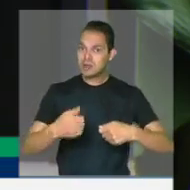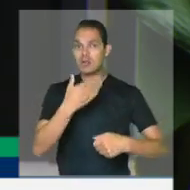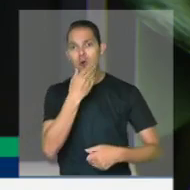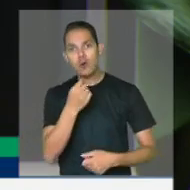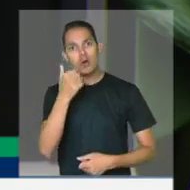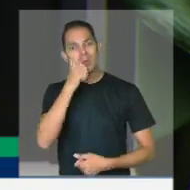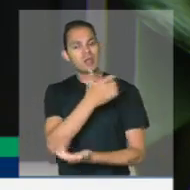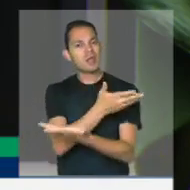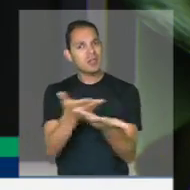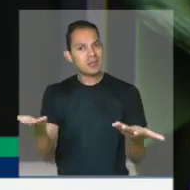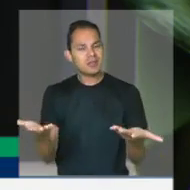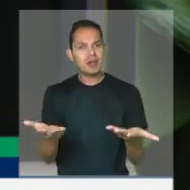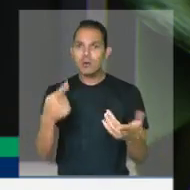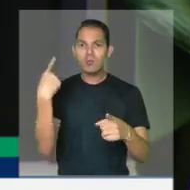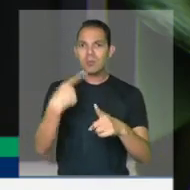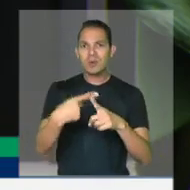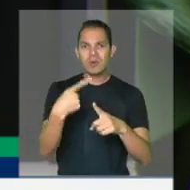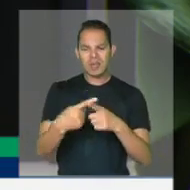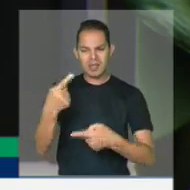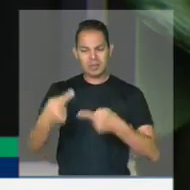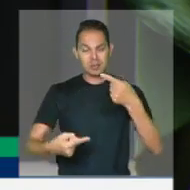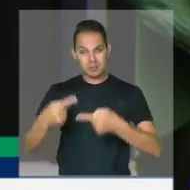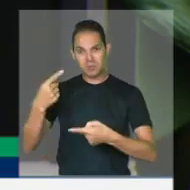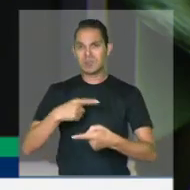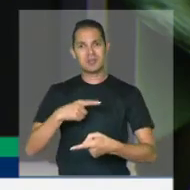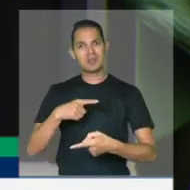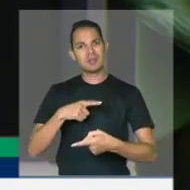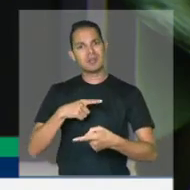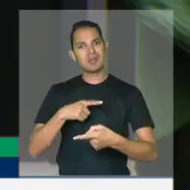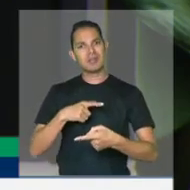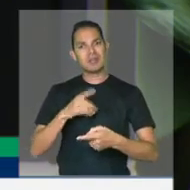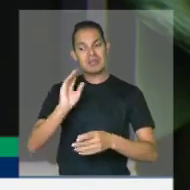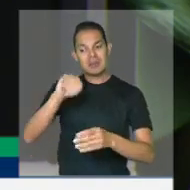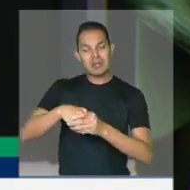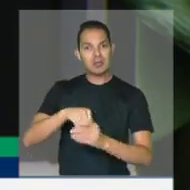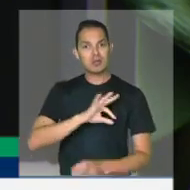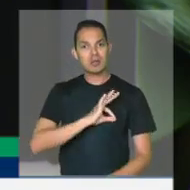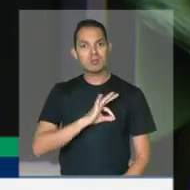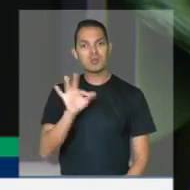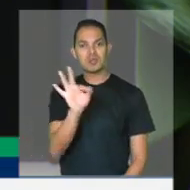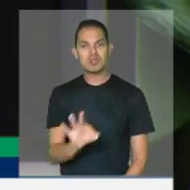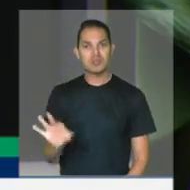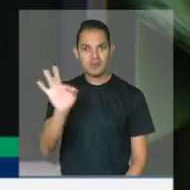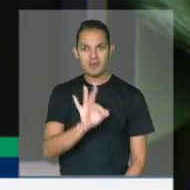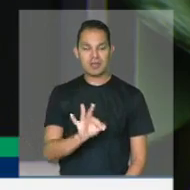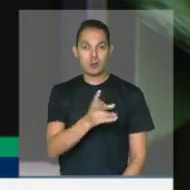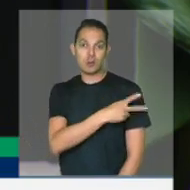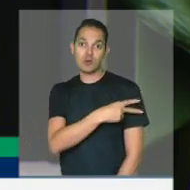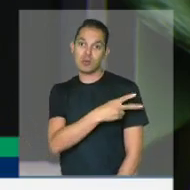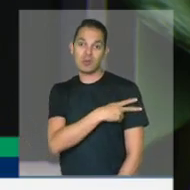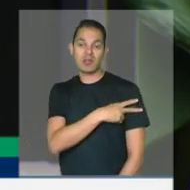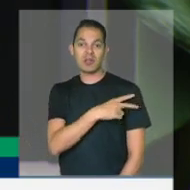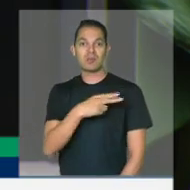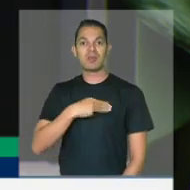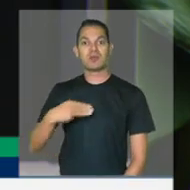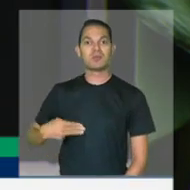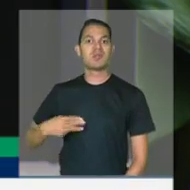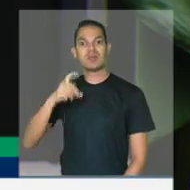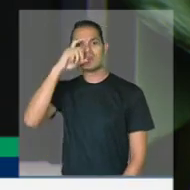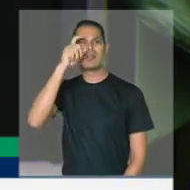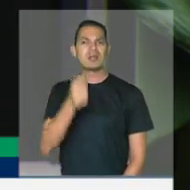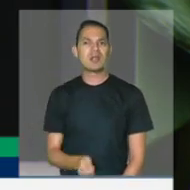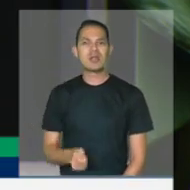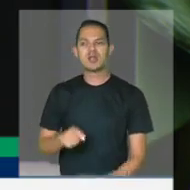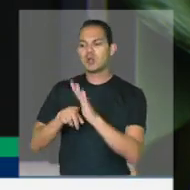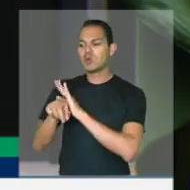senhoras e senhores, se há razões políticas dentro da Polícia Federal, comandada pelo ministro Sérgio Moro, para que